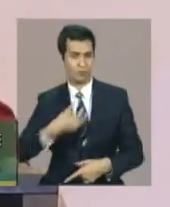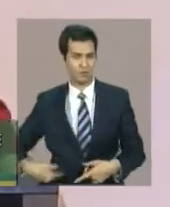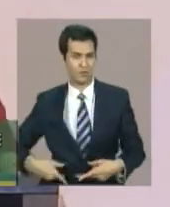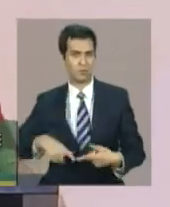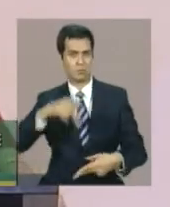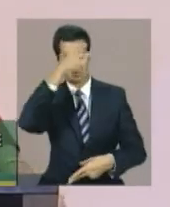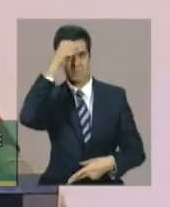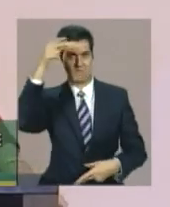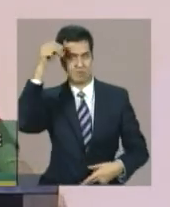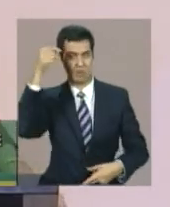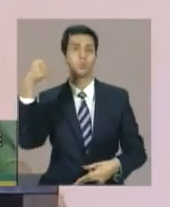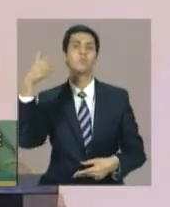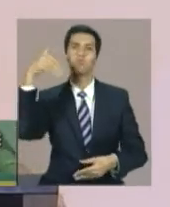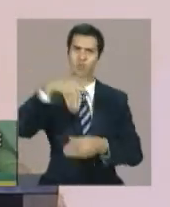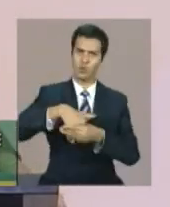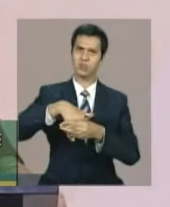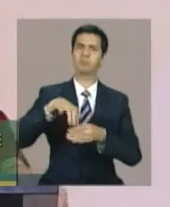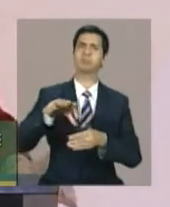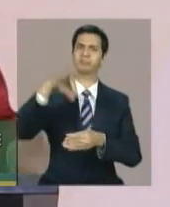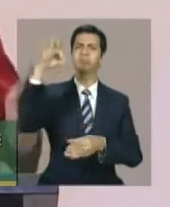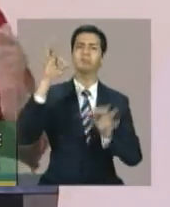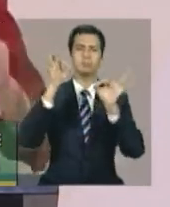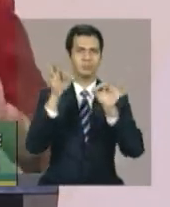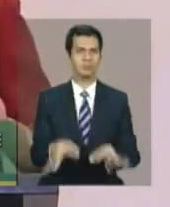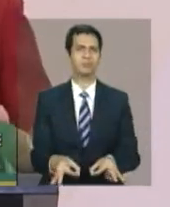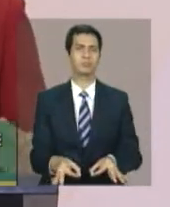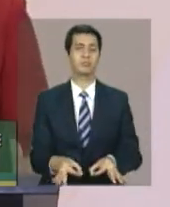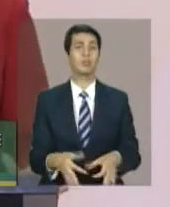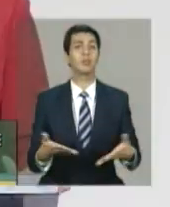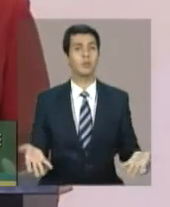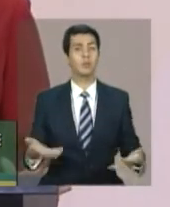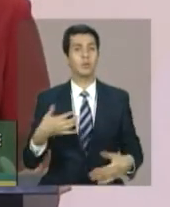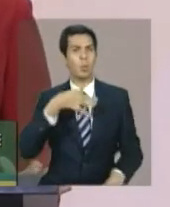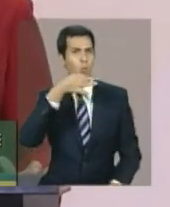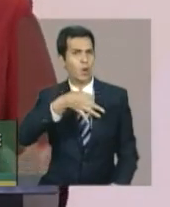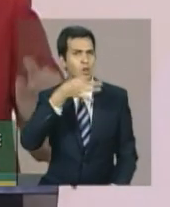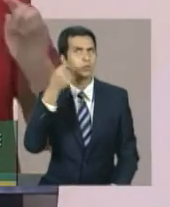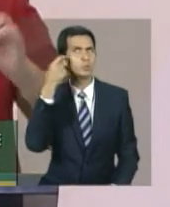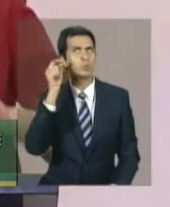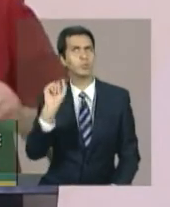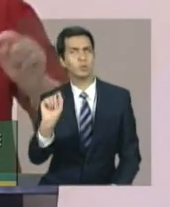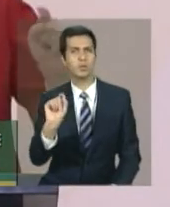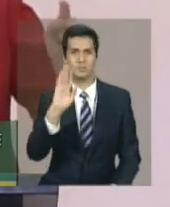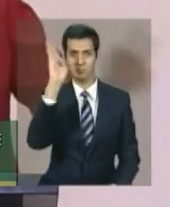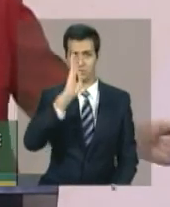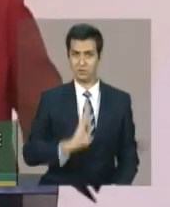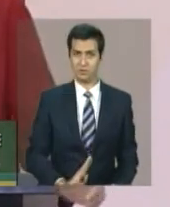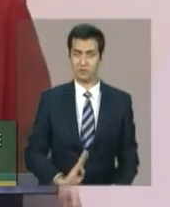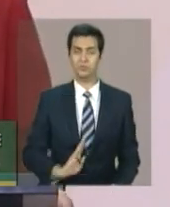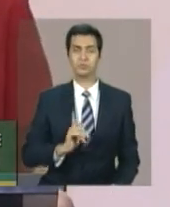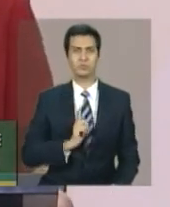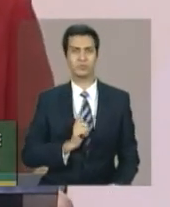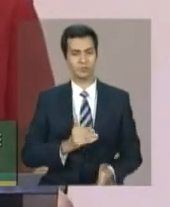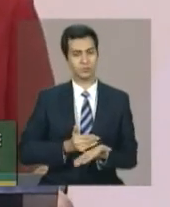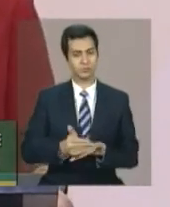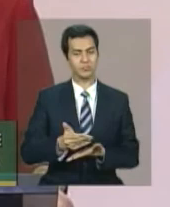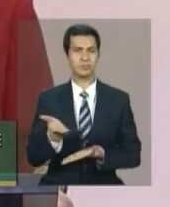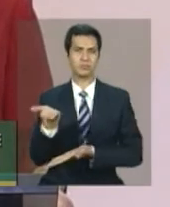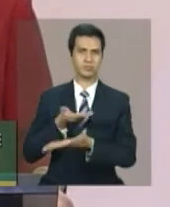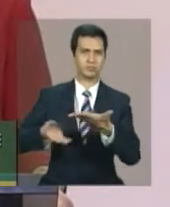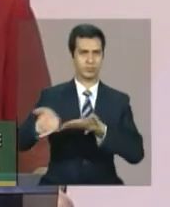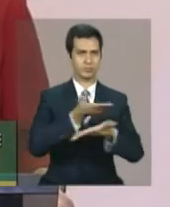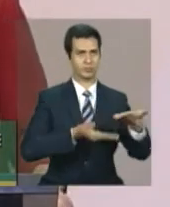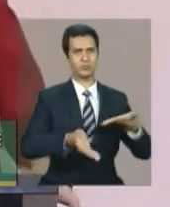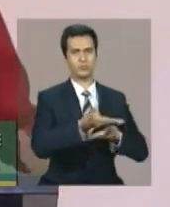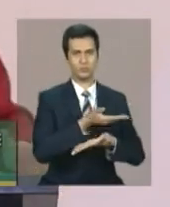legitimamente. Aliás, eu acho que o Brasil, nessa questão da relação republicana,